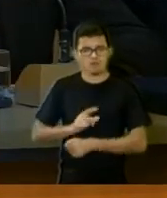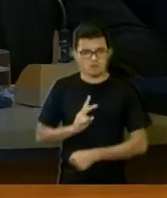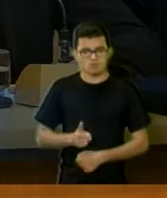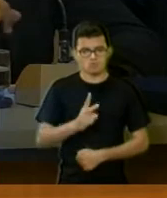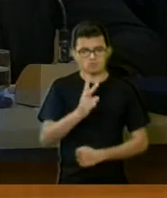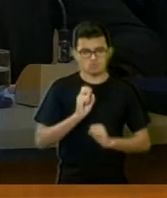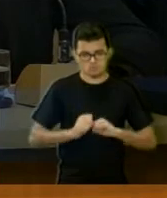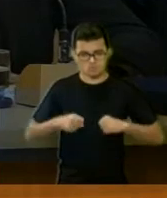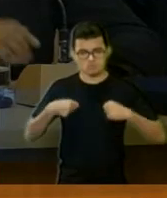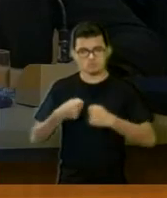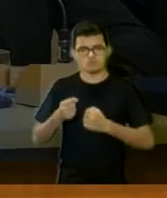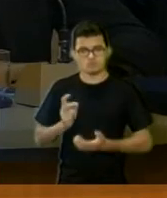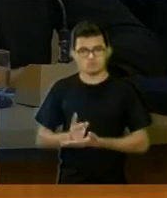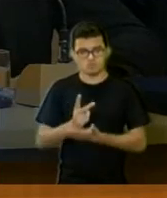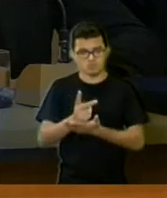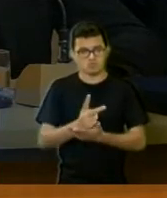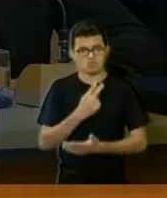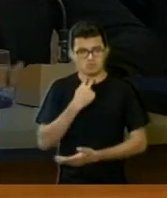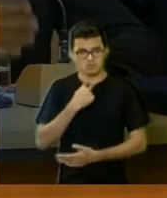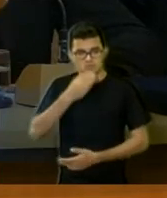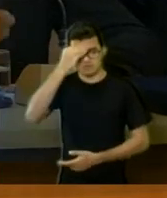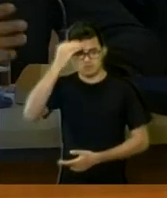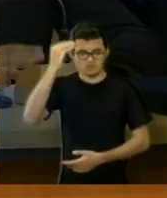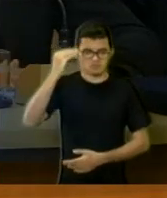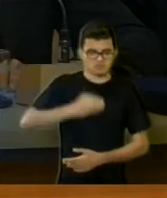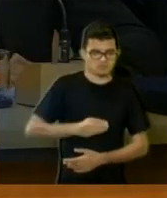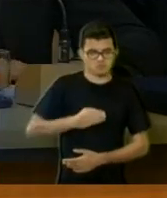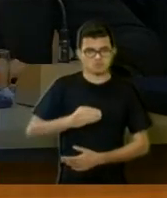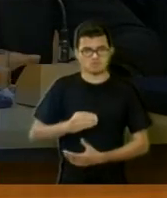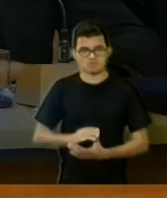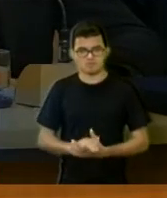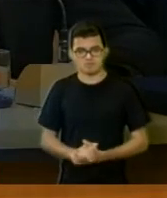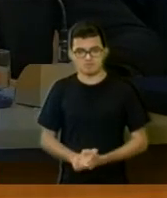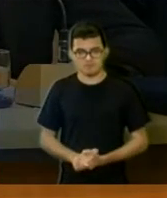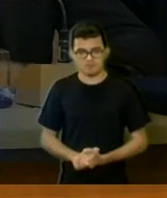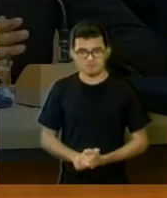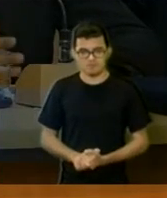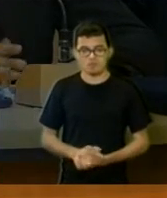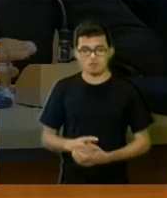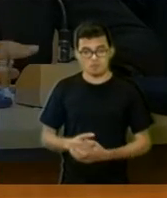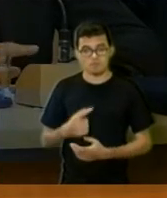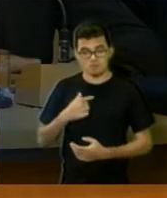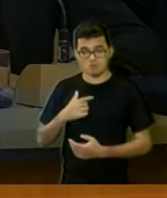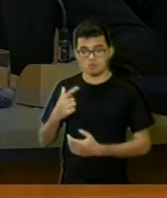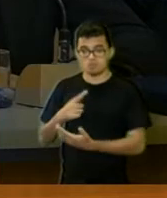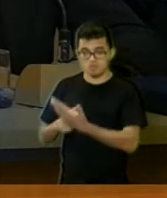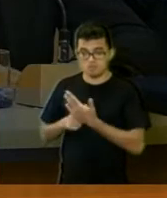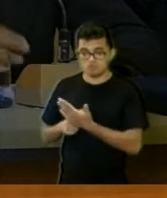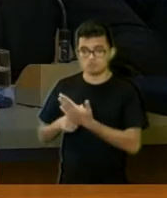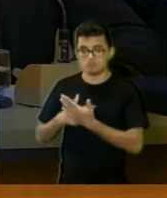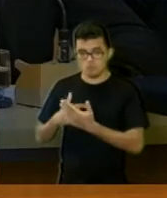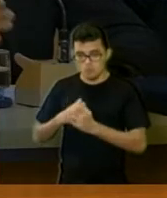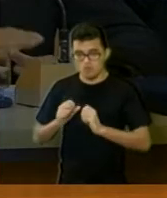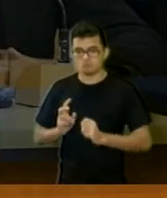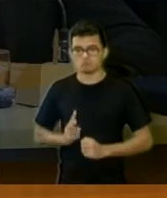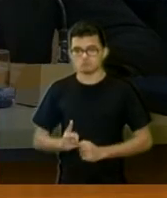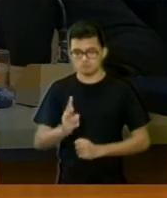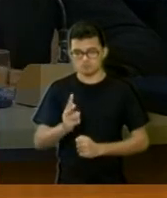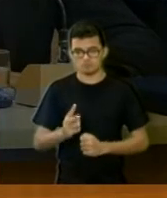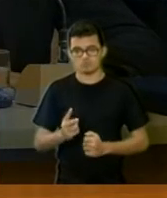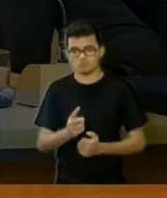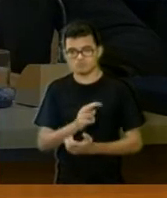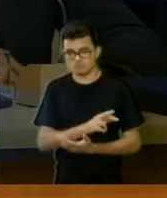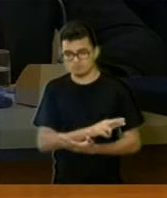continua aí pela frente, você não pode desistir, né? Dando força para a gente, para não parar. Então, por tudo isso que já